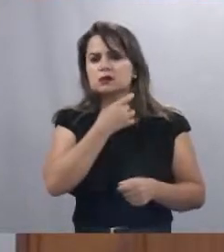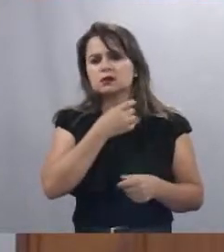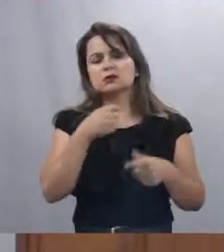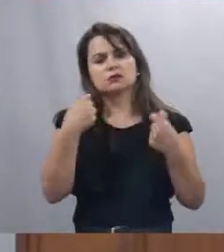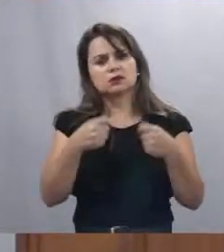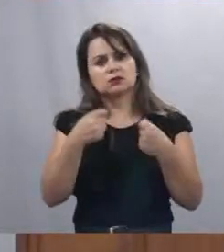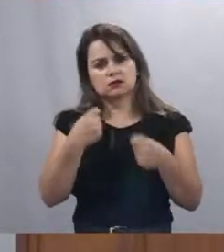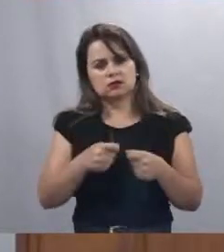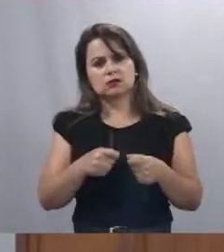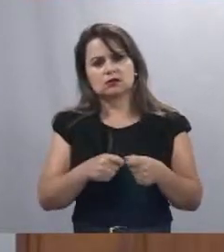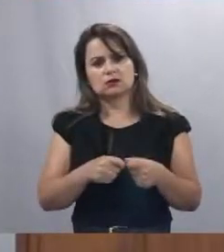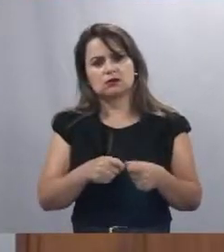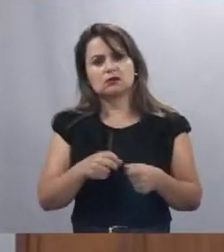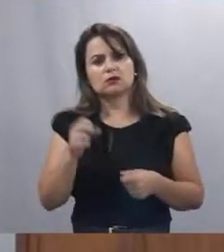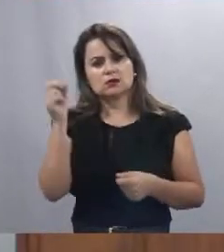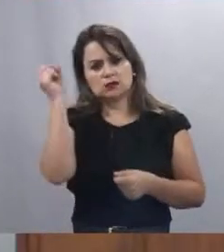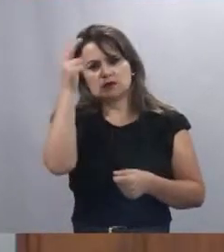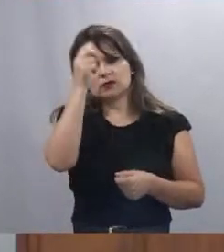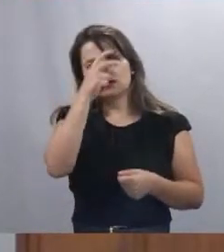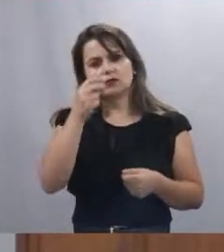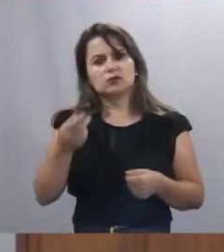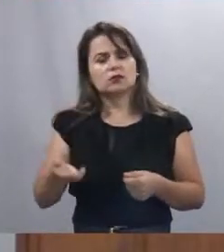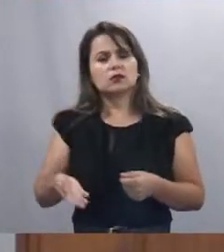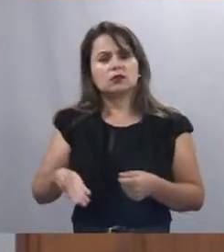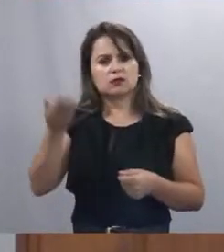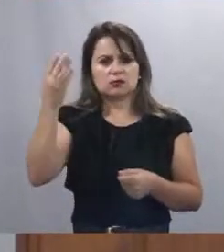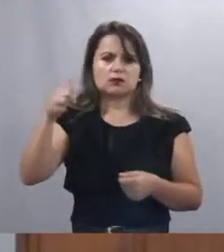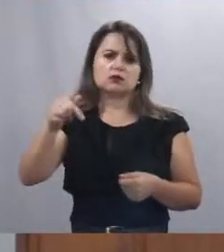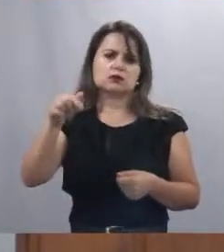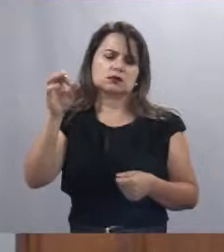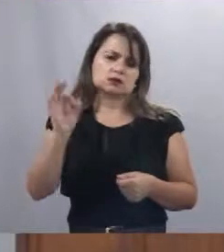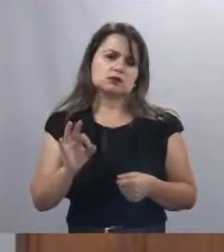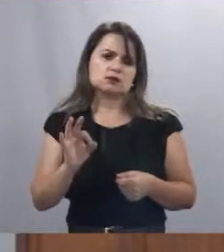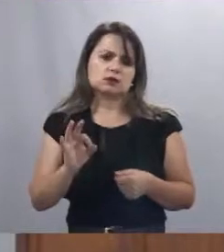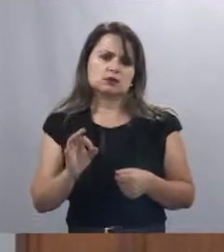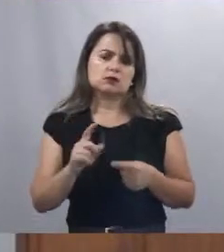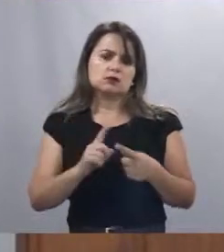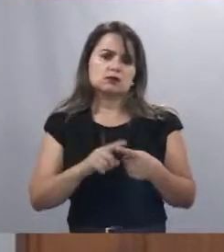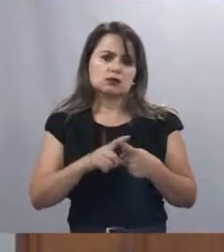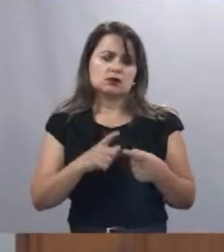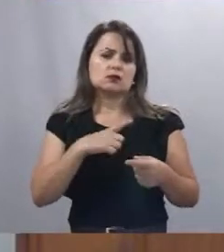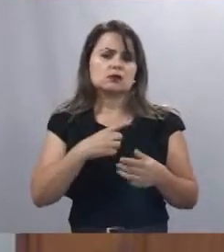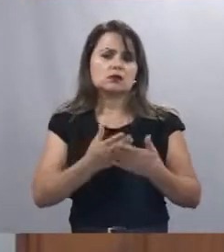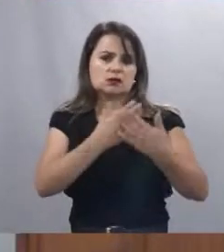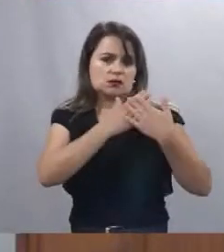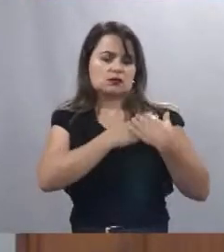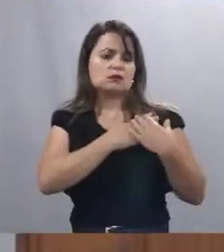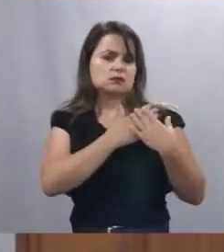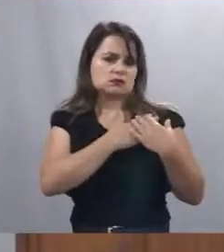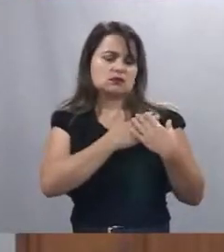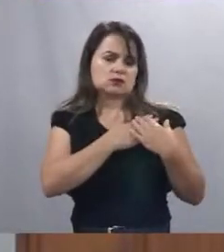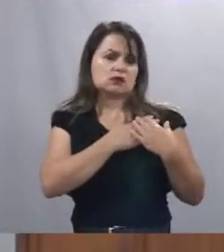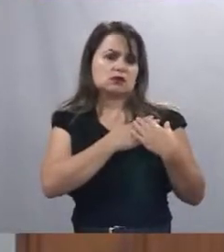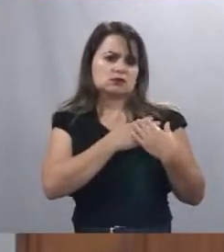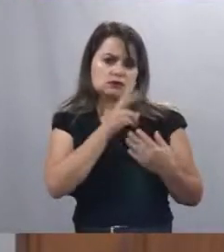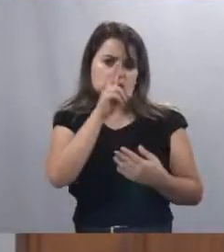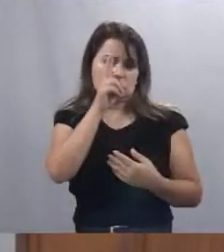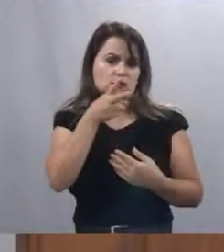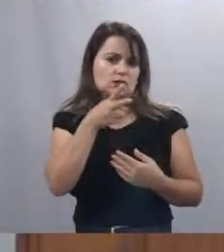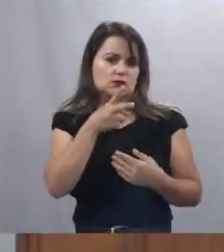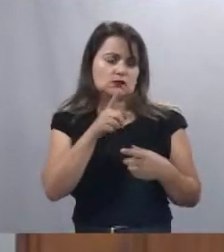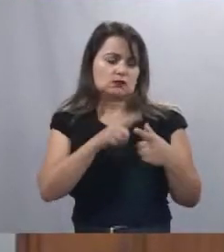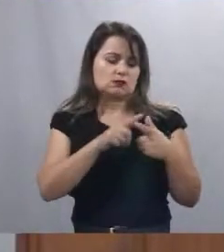servidores carregam realmente, fazem por merecer, carregam o serviço público nas costas,